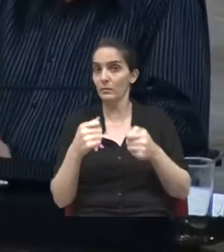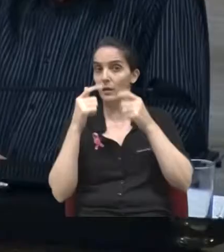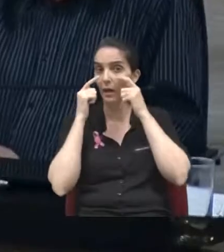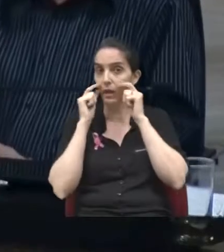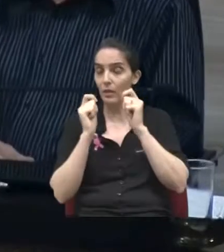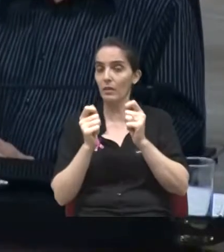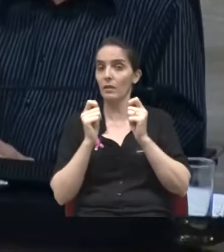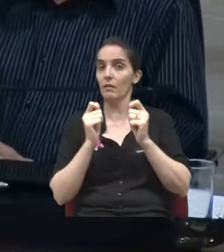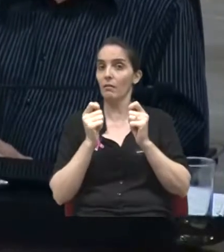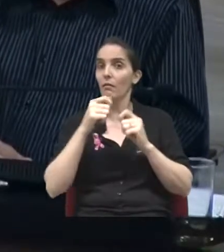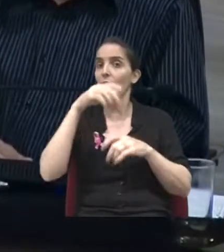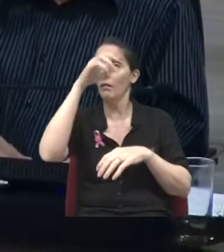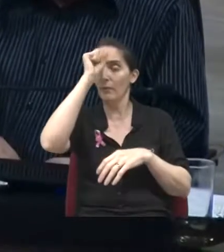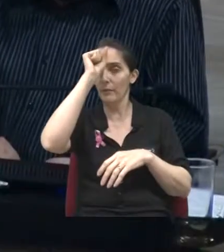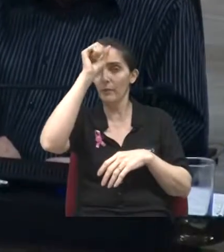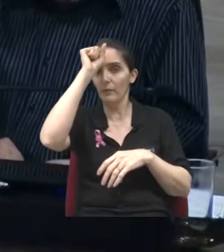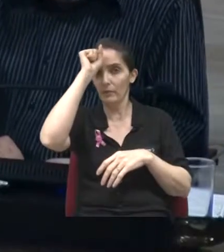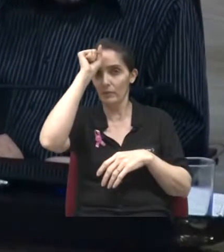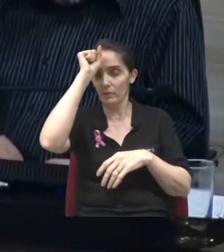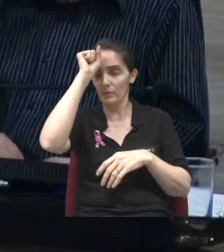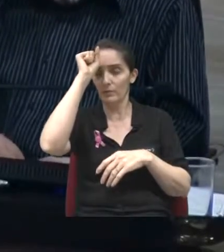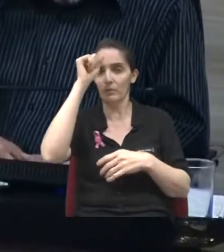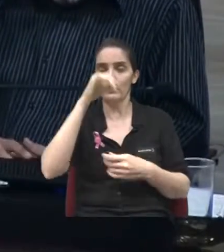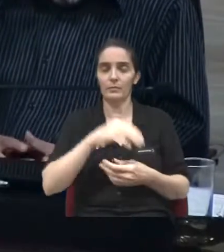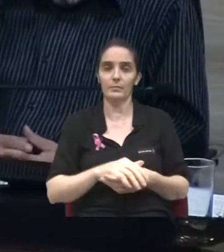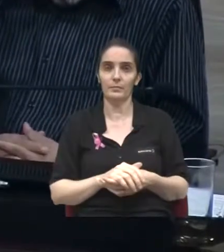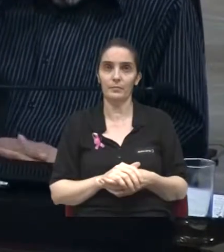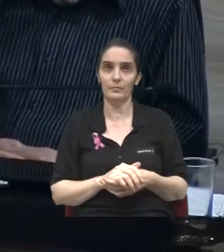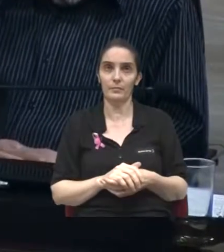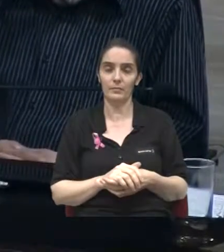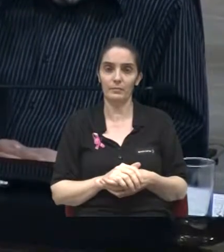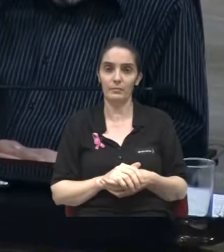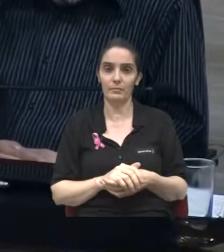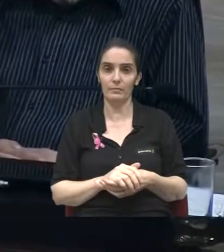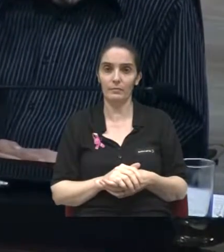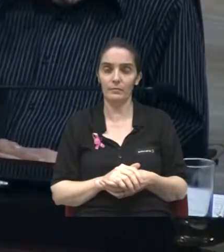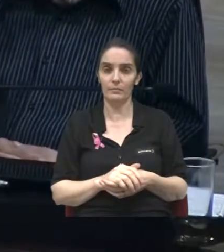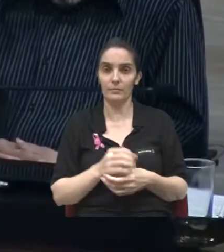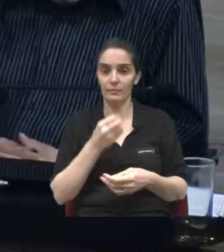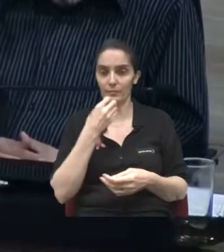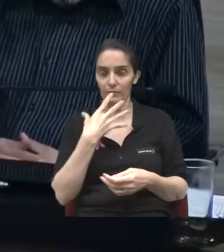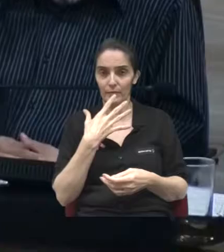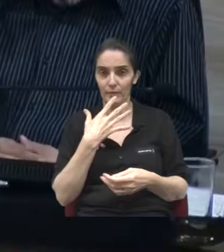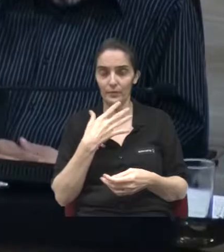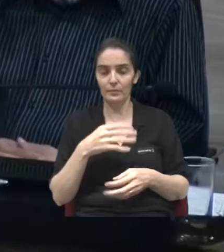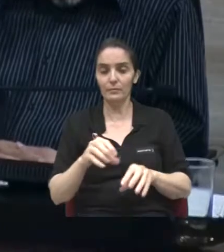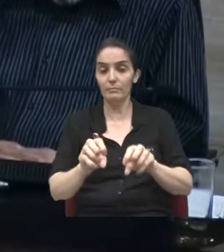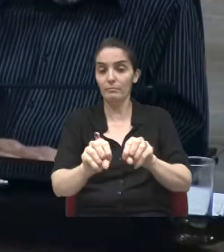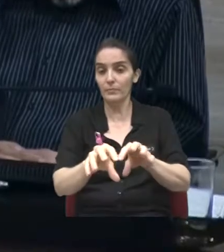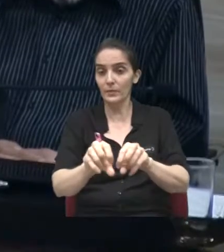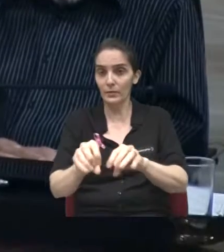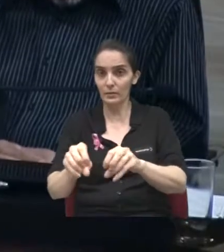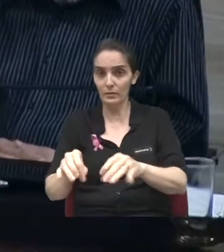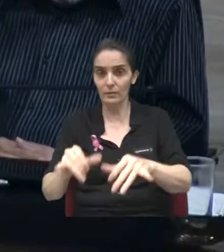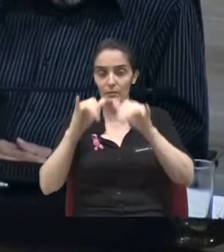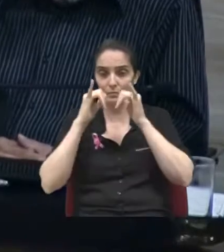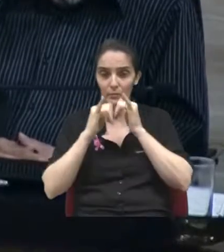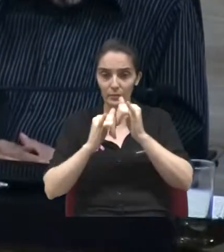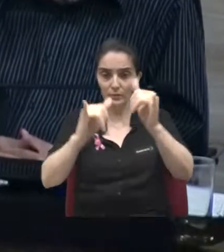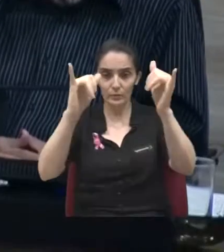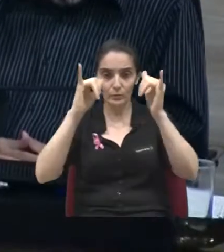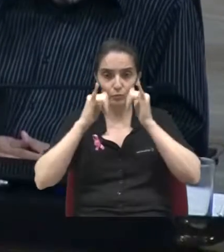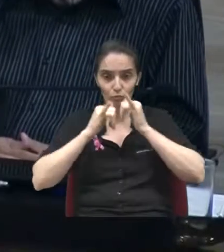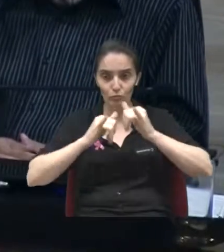aprender. E isso vai fortalecer, vai orientar, vai divulgar ainda